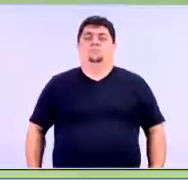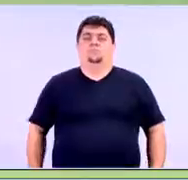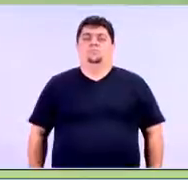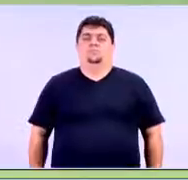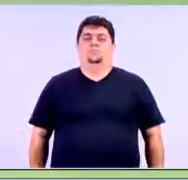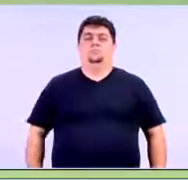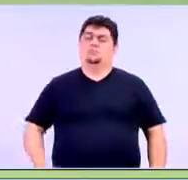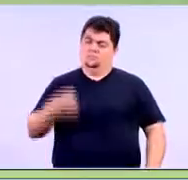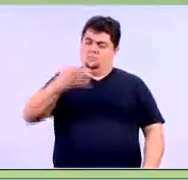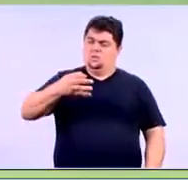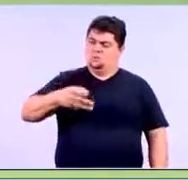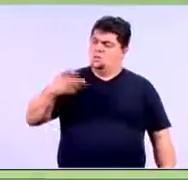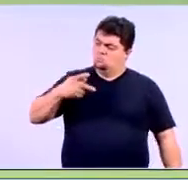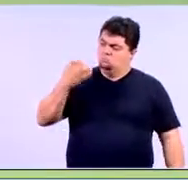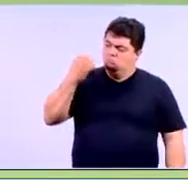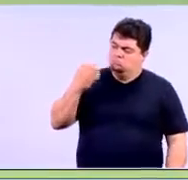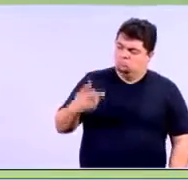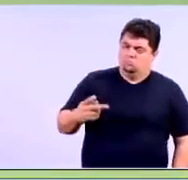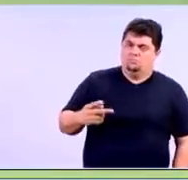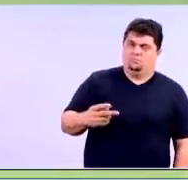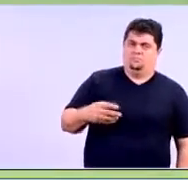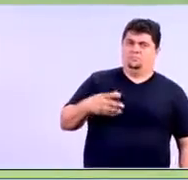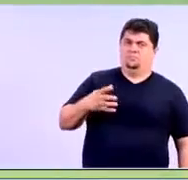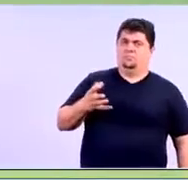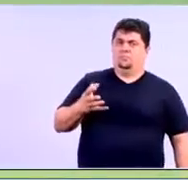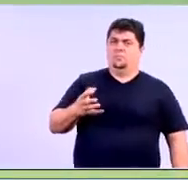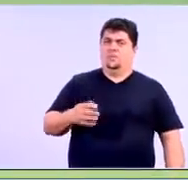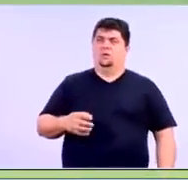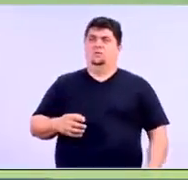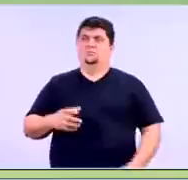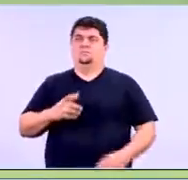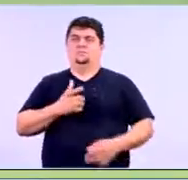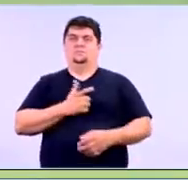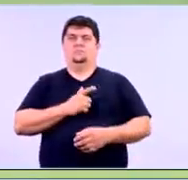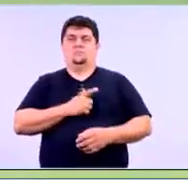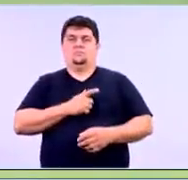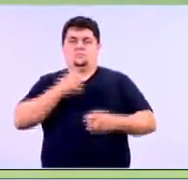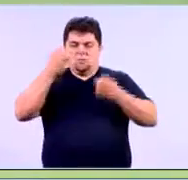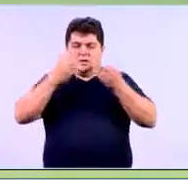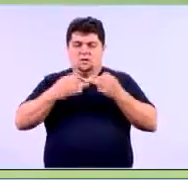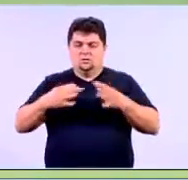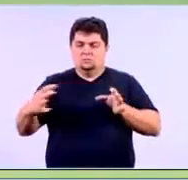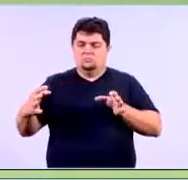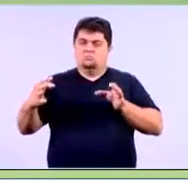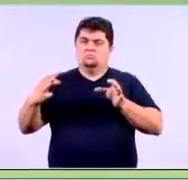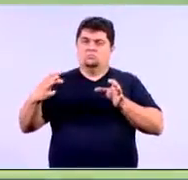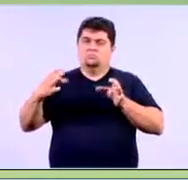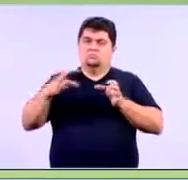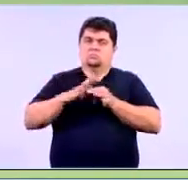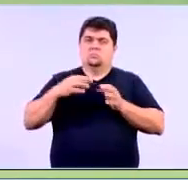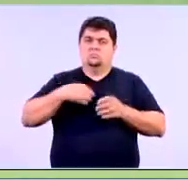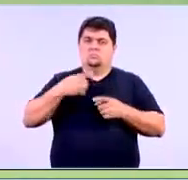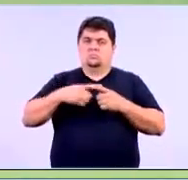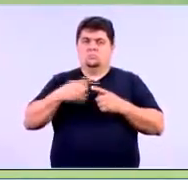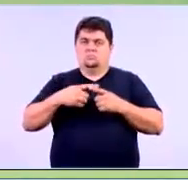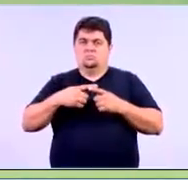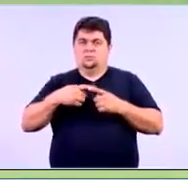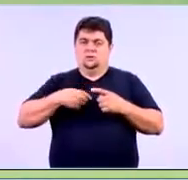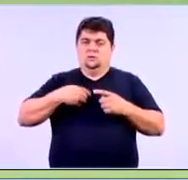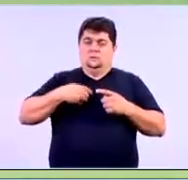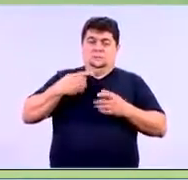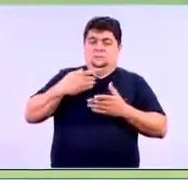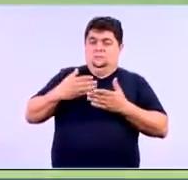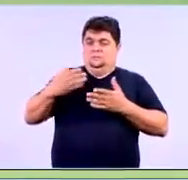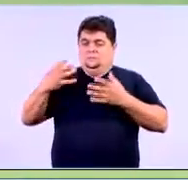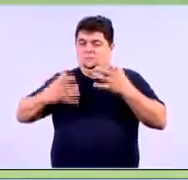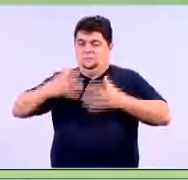Exatamente isso, professor, que eu gostaria que o senhor tivesse feito e me completou. Muito obrigado, porque eu fiquei meio perdido aqui.